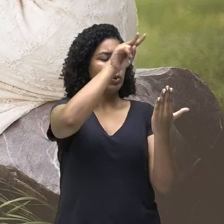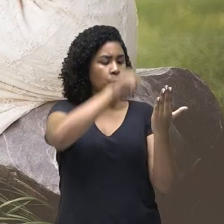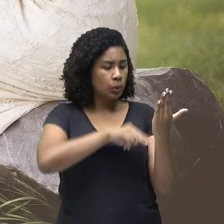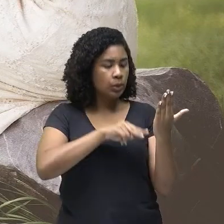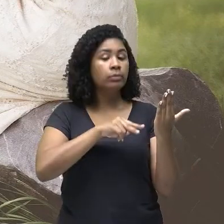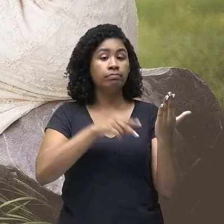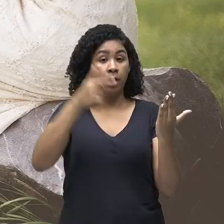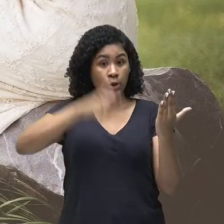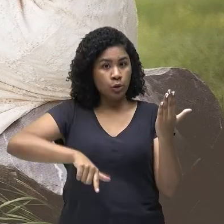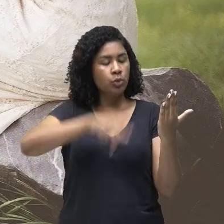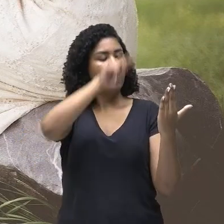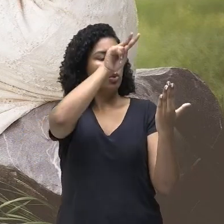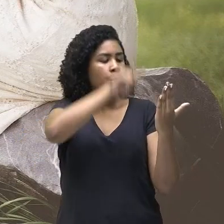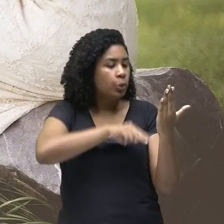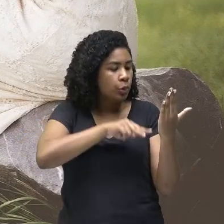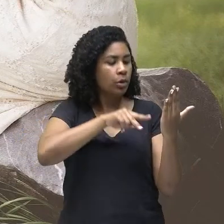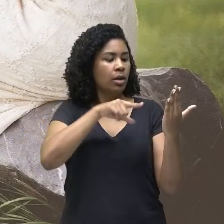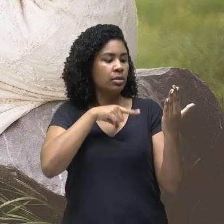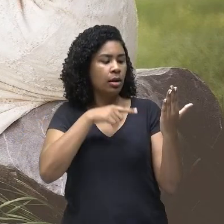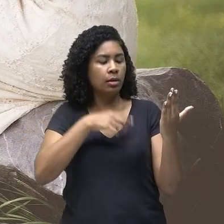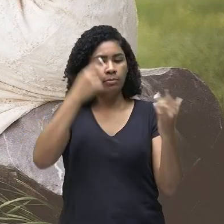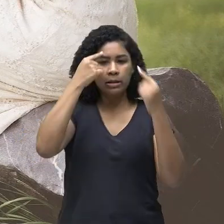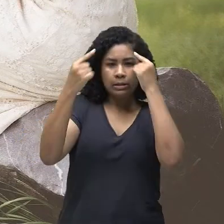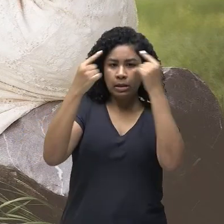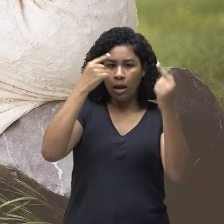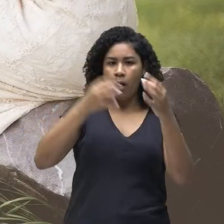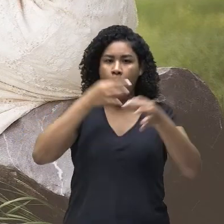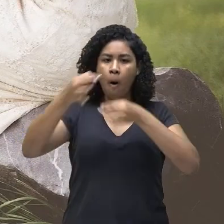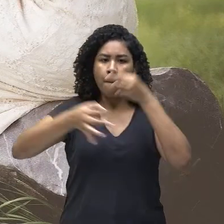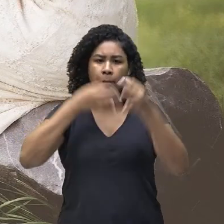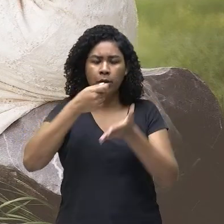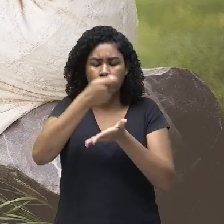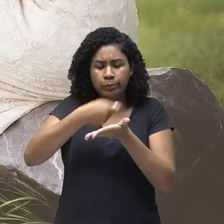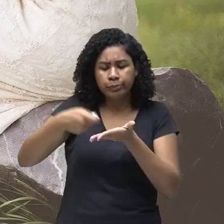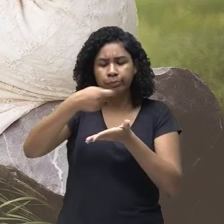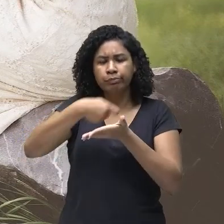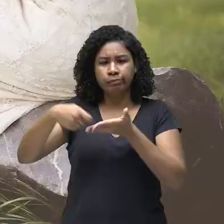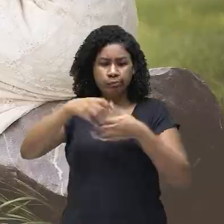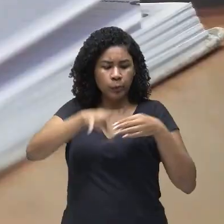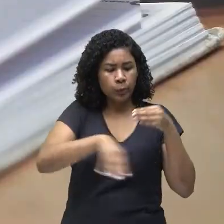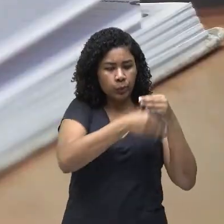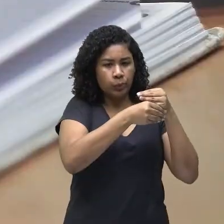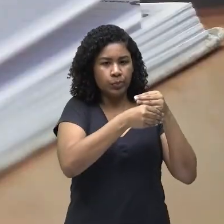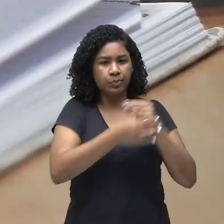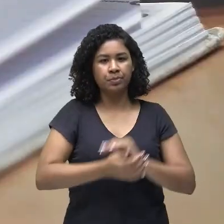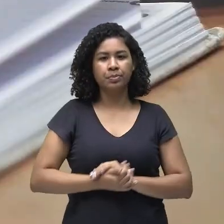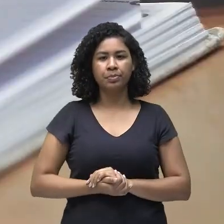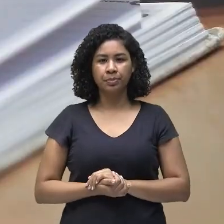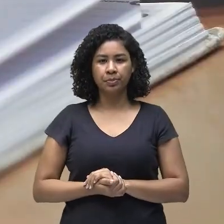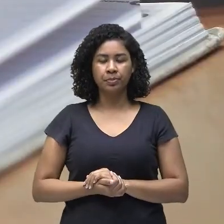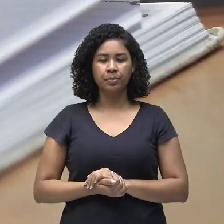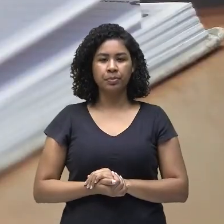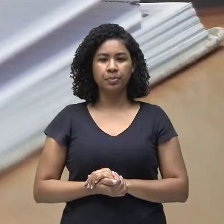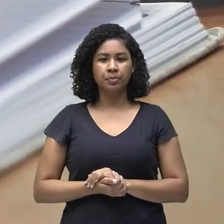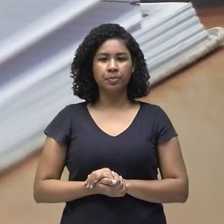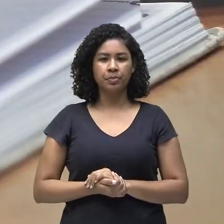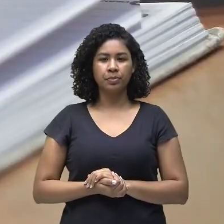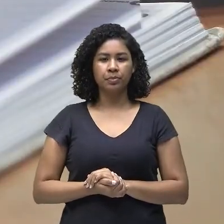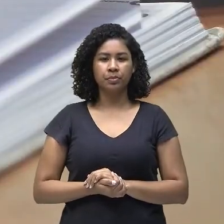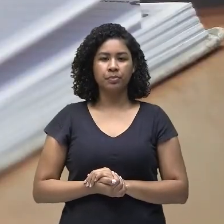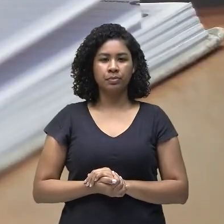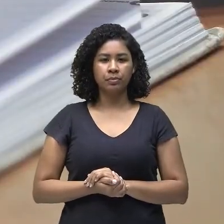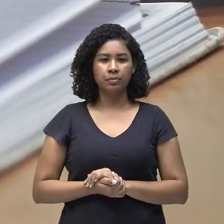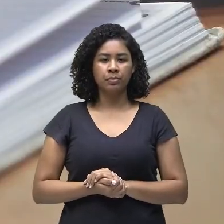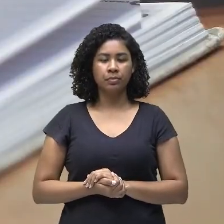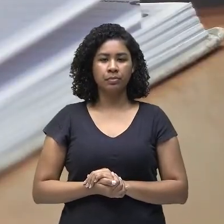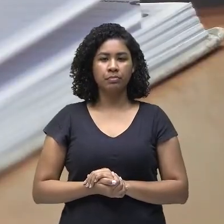notas adesivas com perguntas, ideias e opiniões para que você possa lembrar as ideias do autor. Break down the reading process.